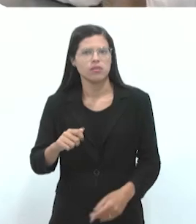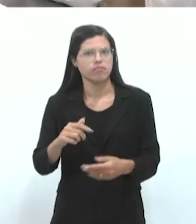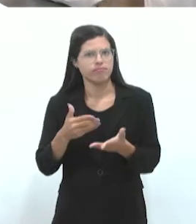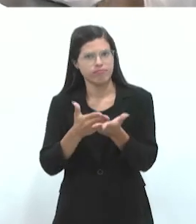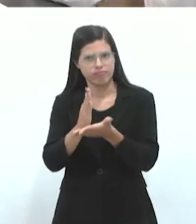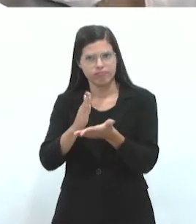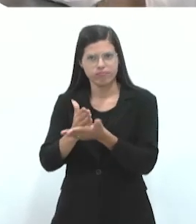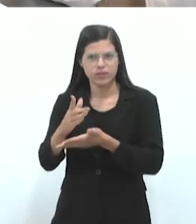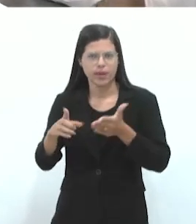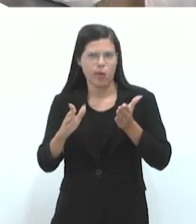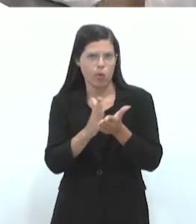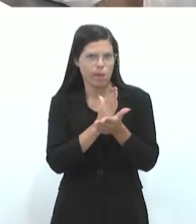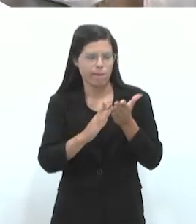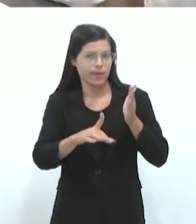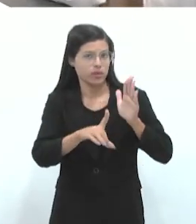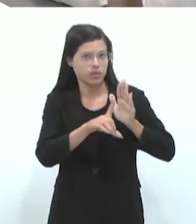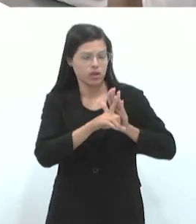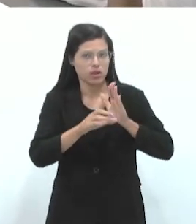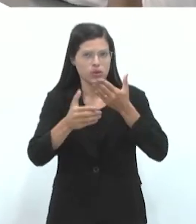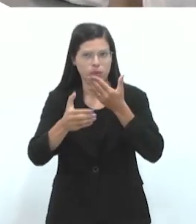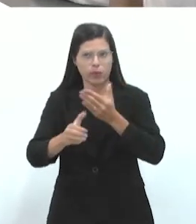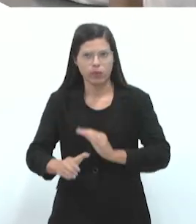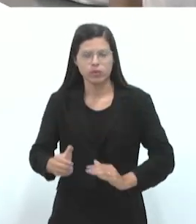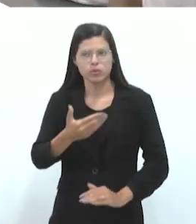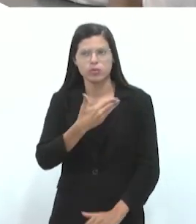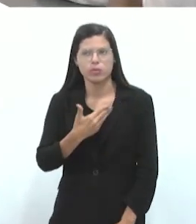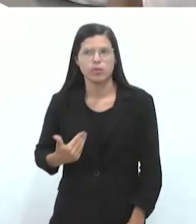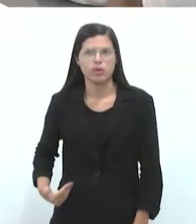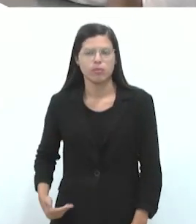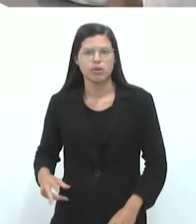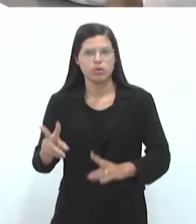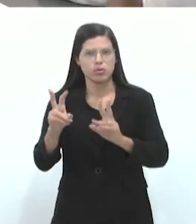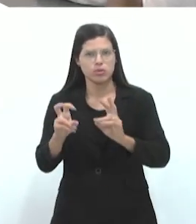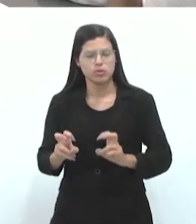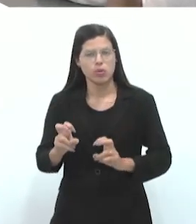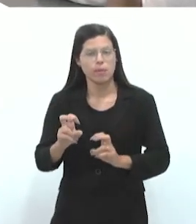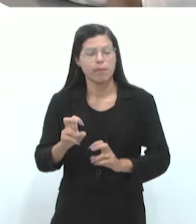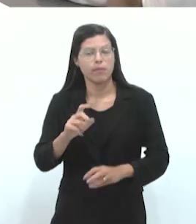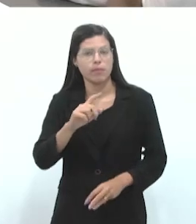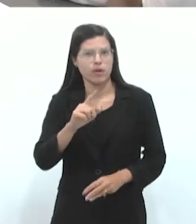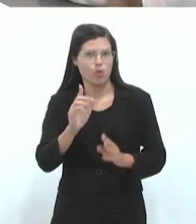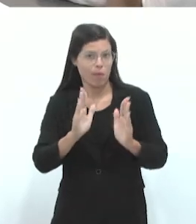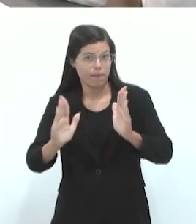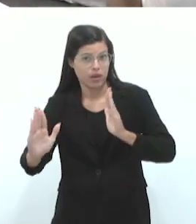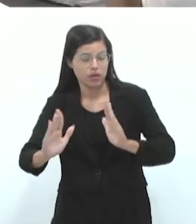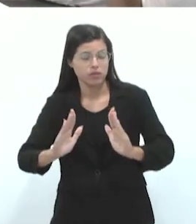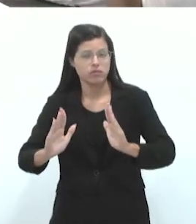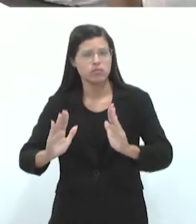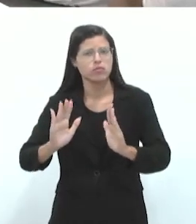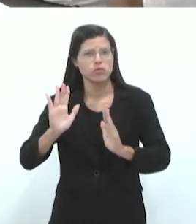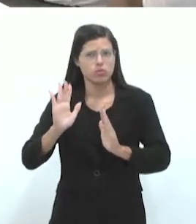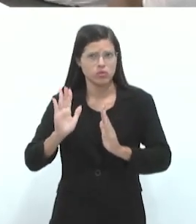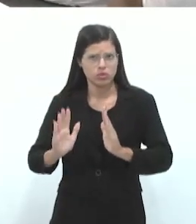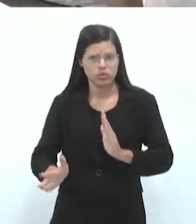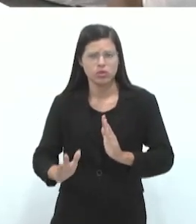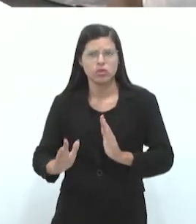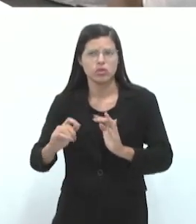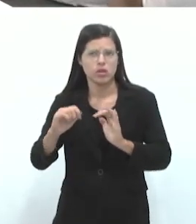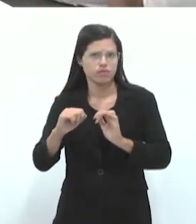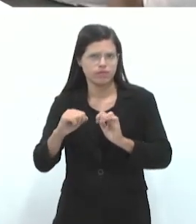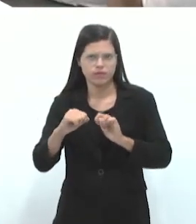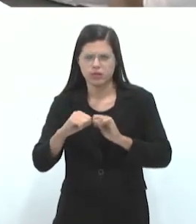público, mais especialmente no caso dessa aqui, a questão da suspensão da validade, o que já fez efeito em inúmeros concursos